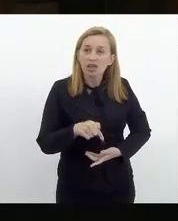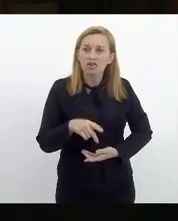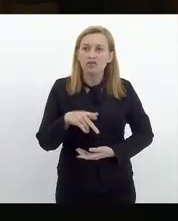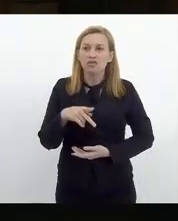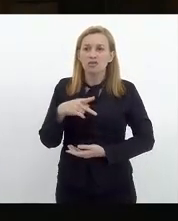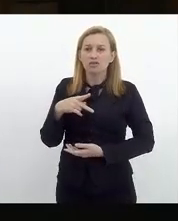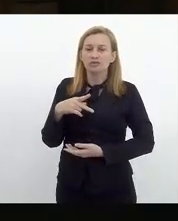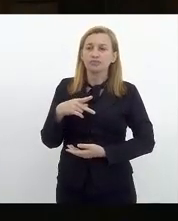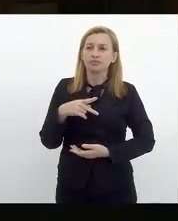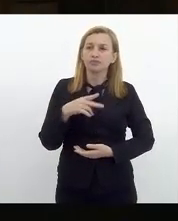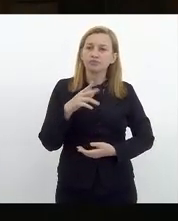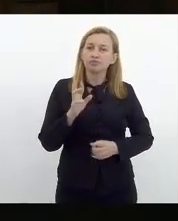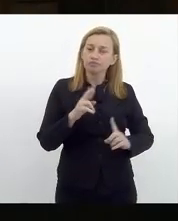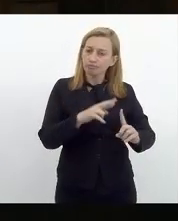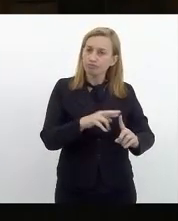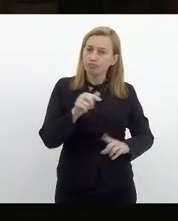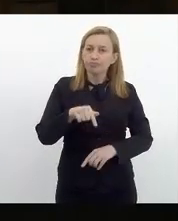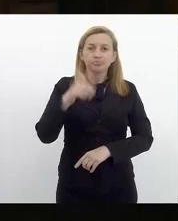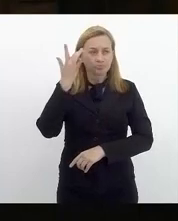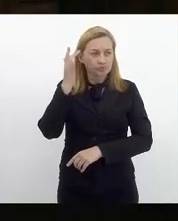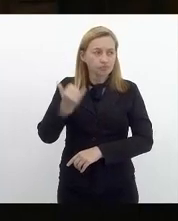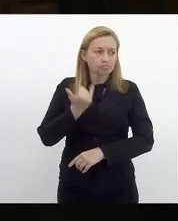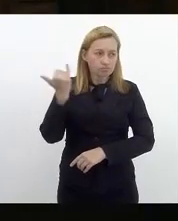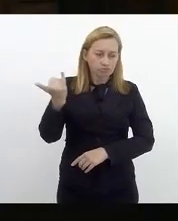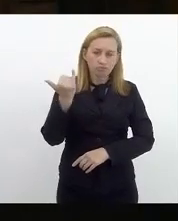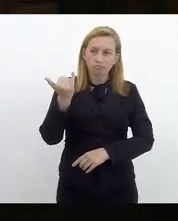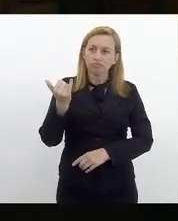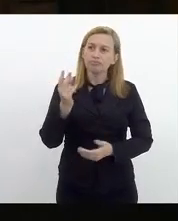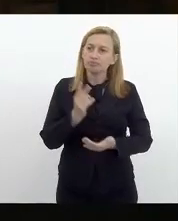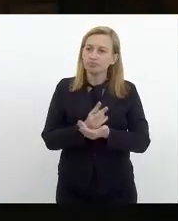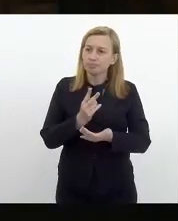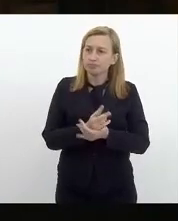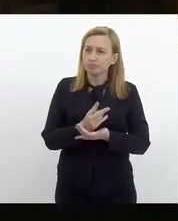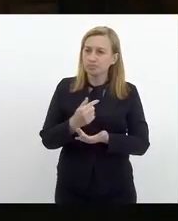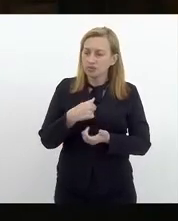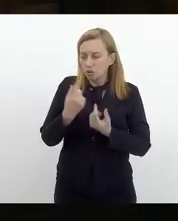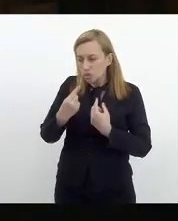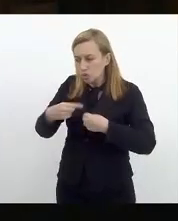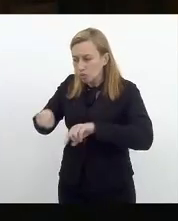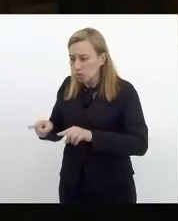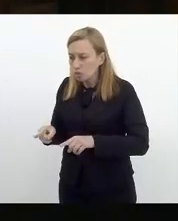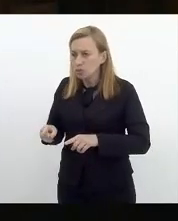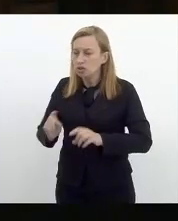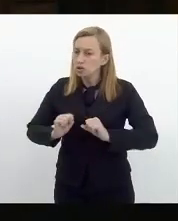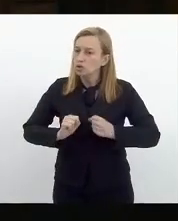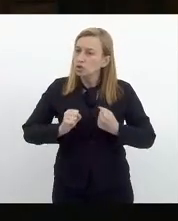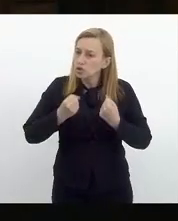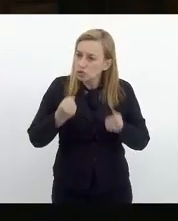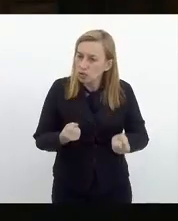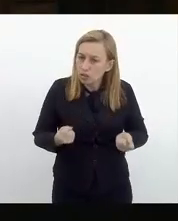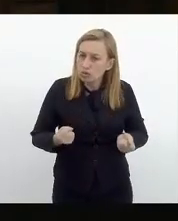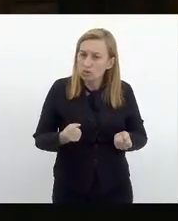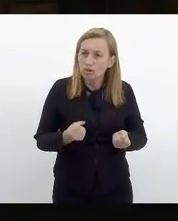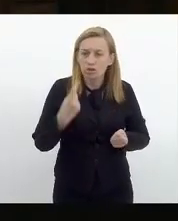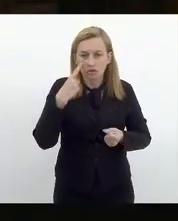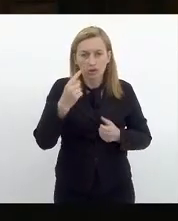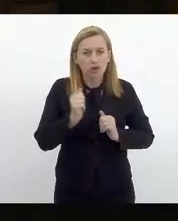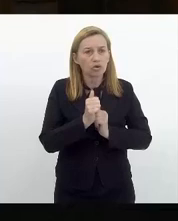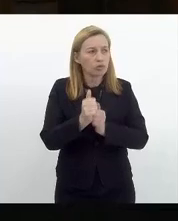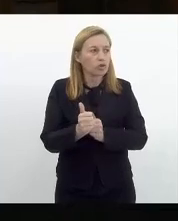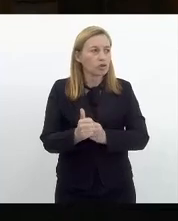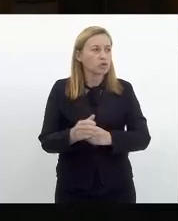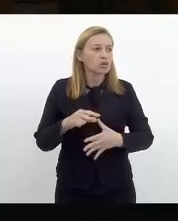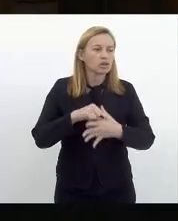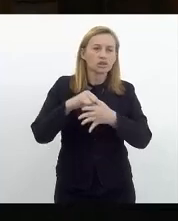fazer uma referência que acha que é devida mesmo Enquanto oposição do esforço que vem o vendo e acompanhando o quanto que é a